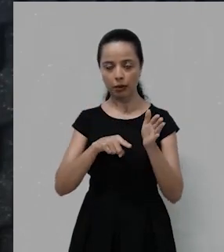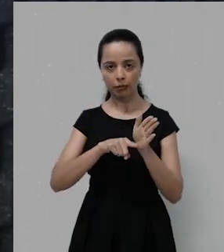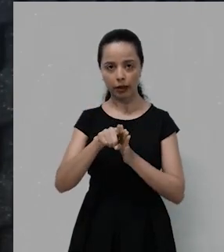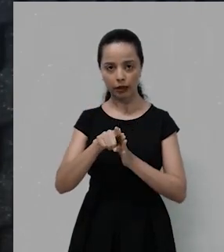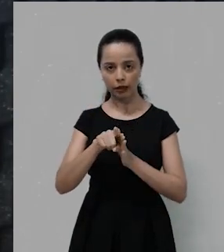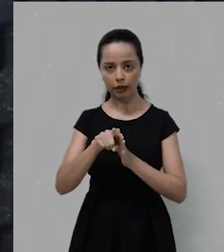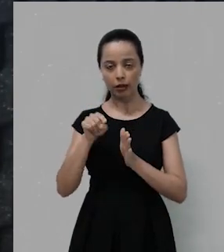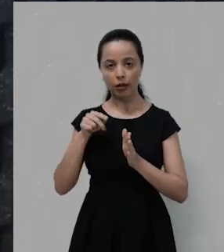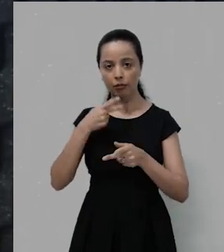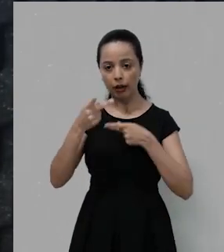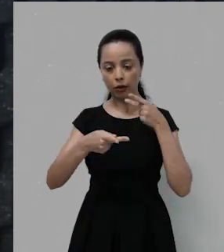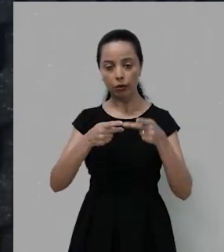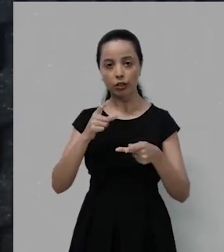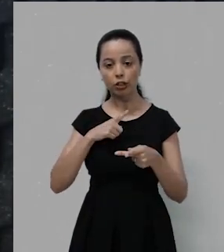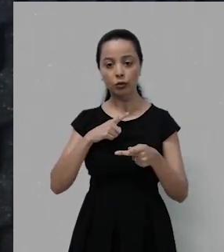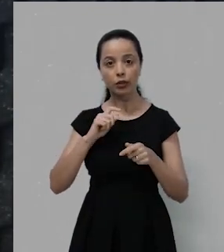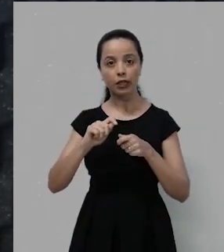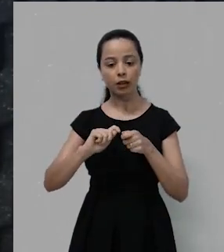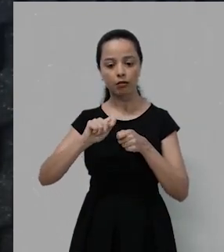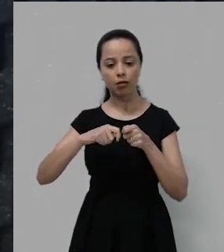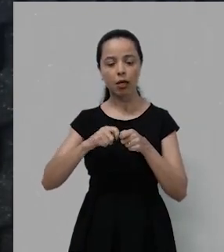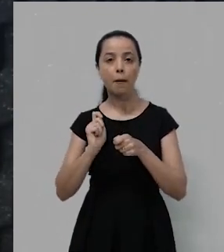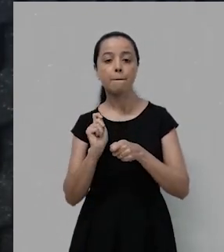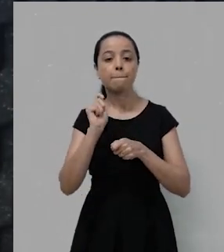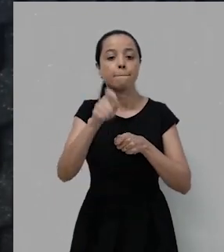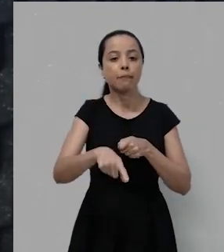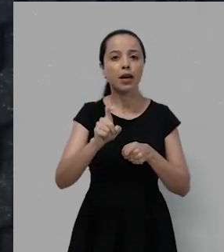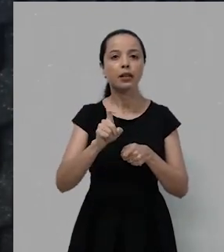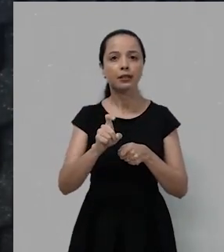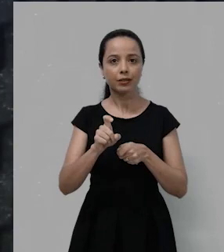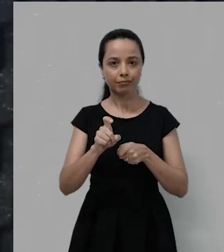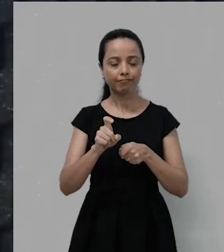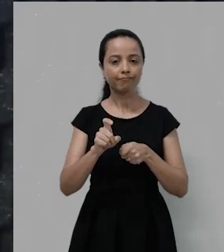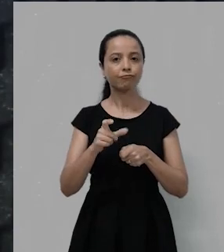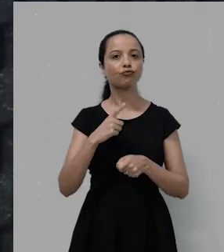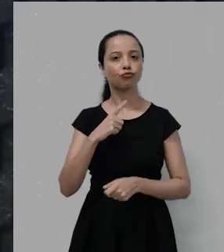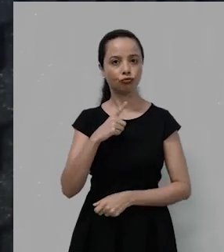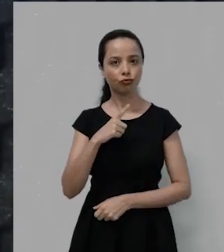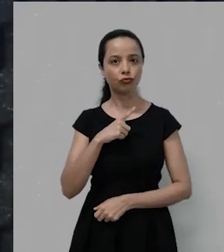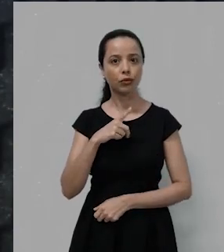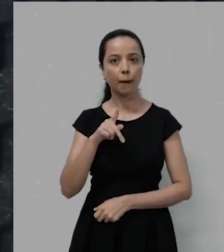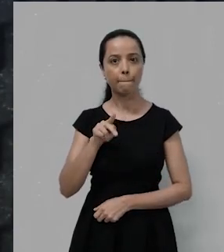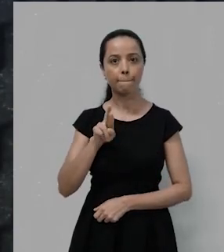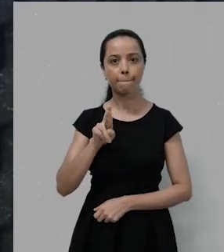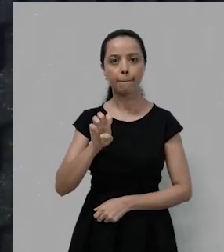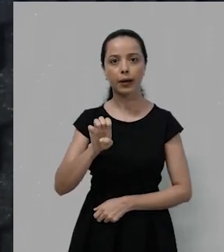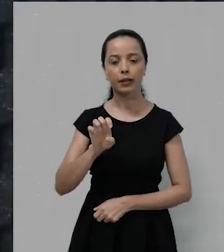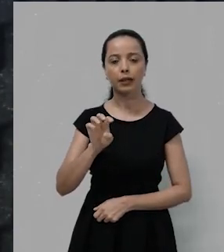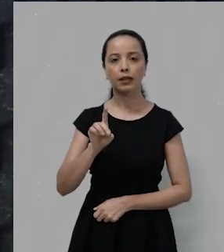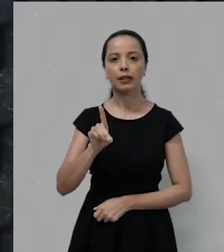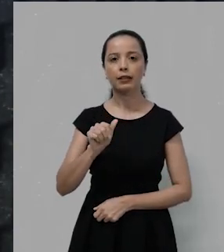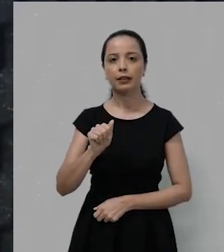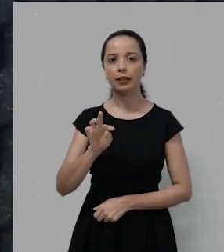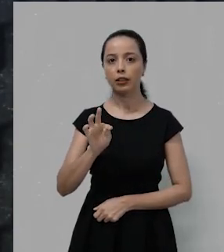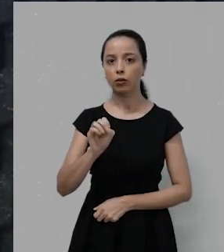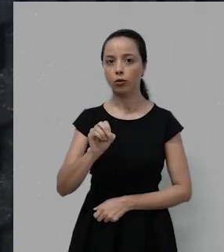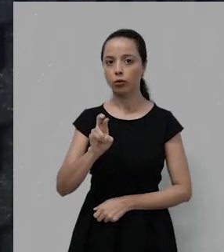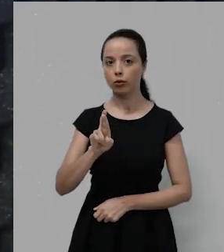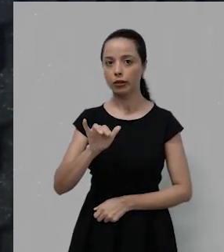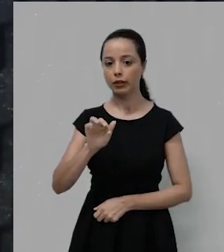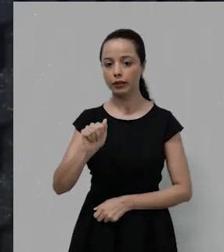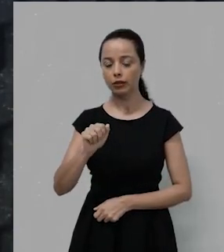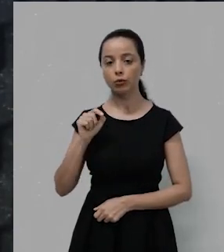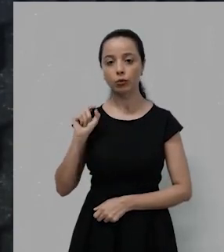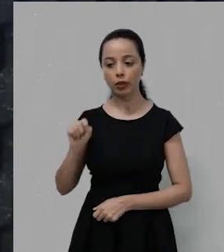uma pesca predatória dos indivíduos. Se tem uma pesca predatória, a quantidade de indivíduos das traíras tende